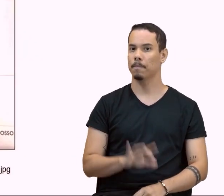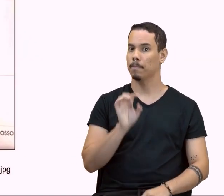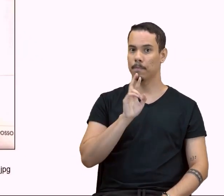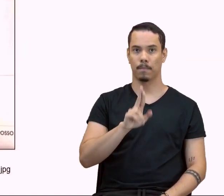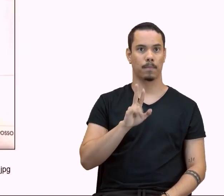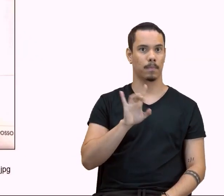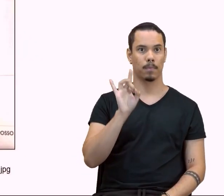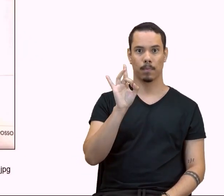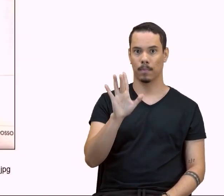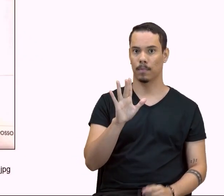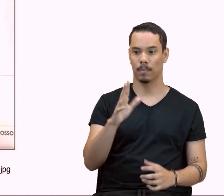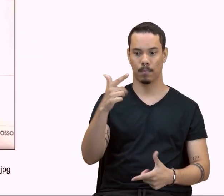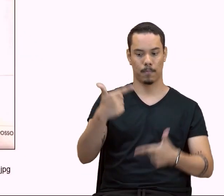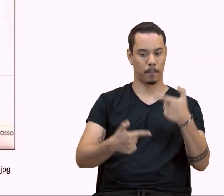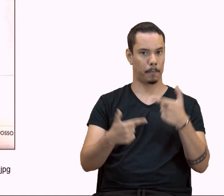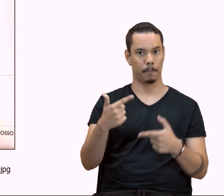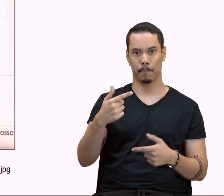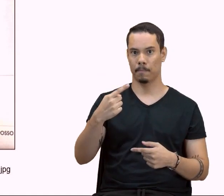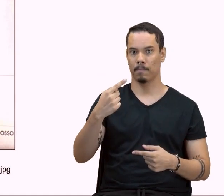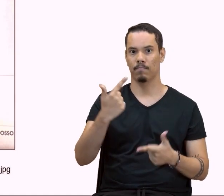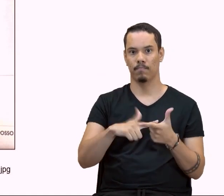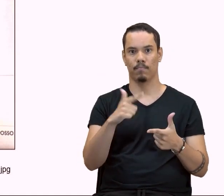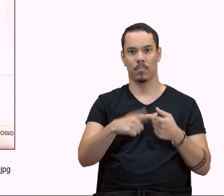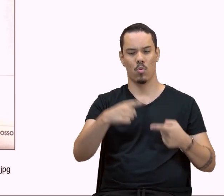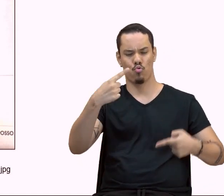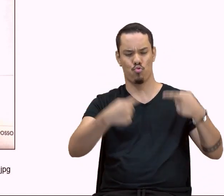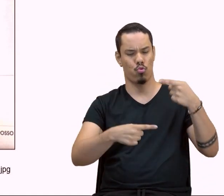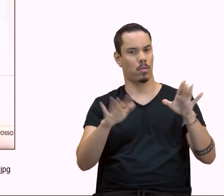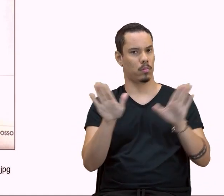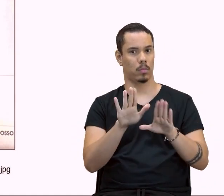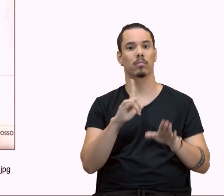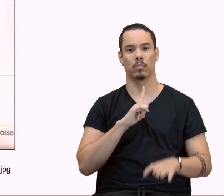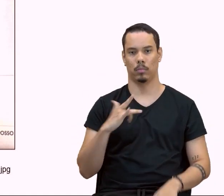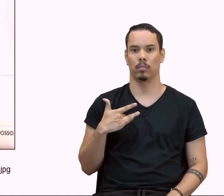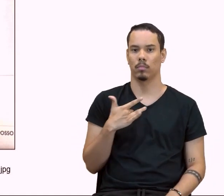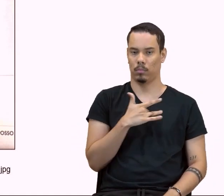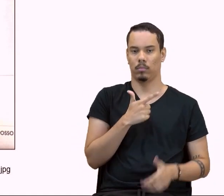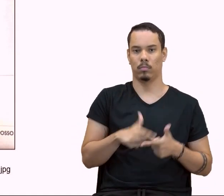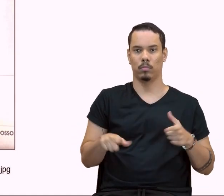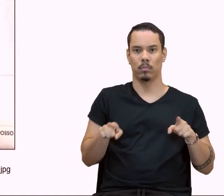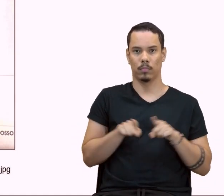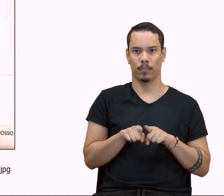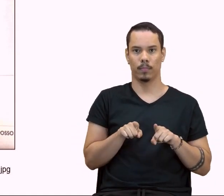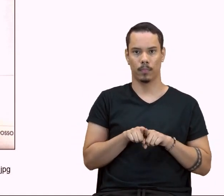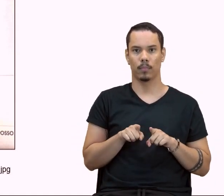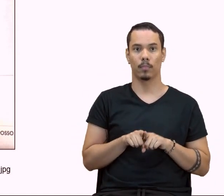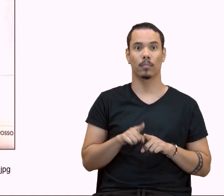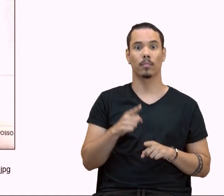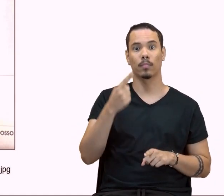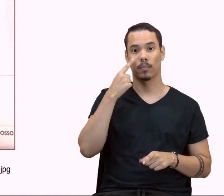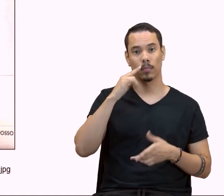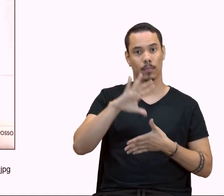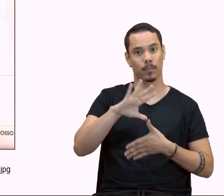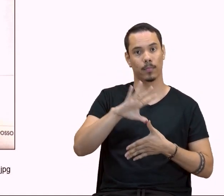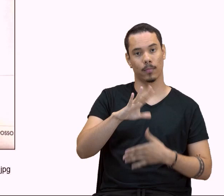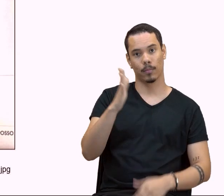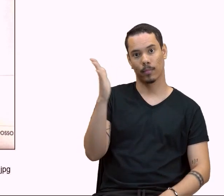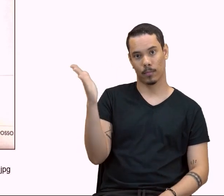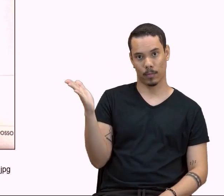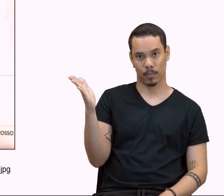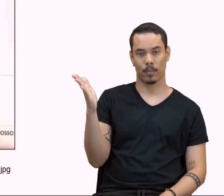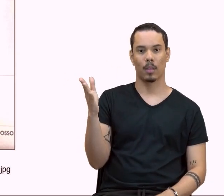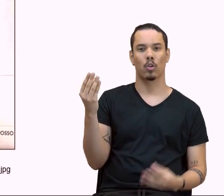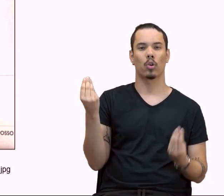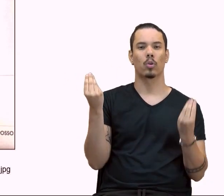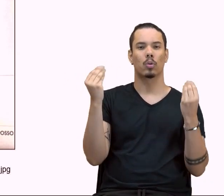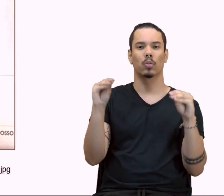questão do conflito, teve questão de saúde também, né, Rogério? Sim, claro. Beleza, aí vocês depois dão uma olhada aí nesse mapinha que a gente colocou para vocês, né,